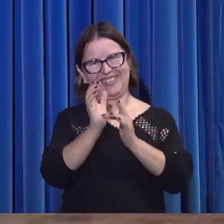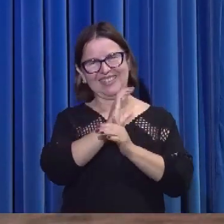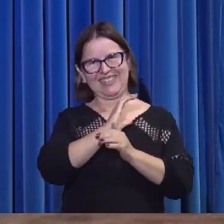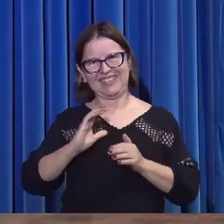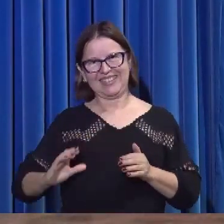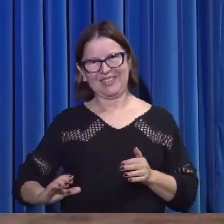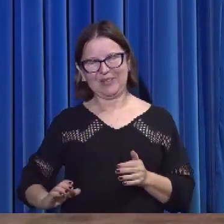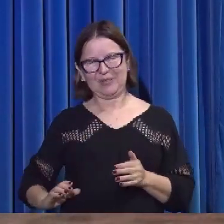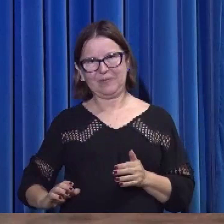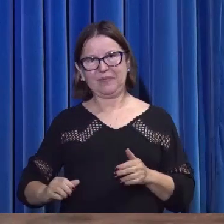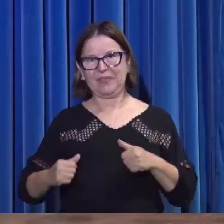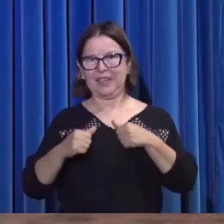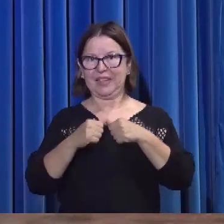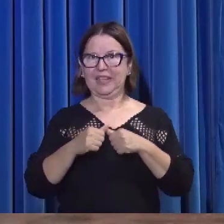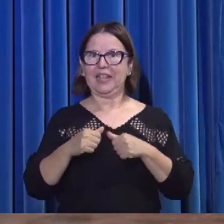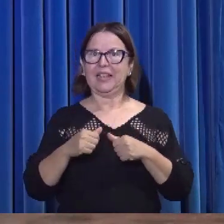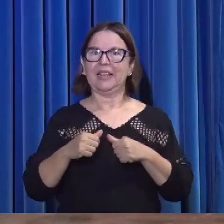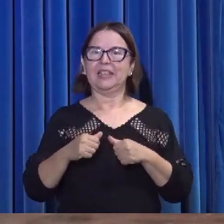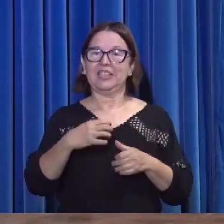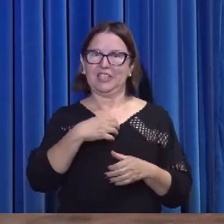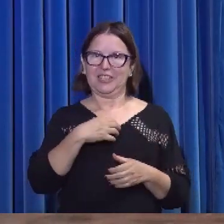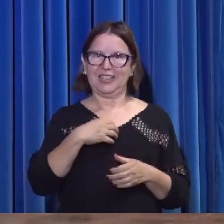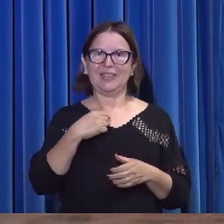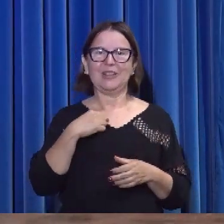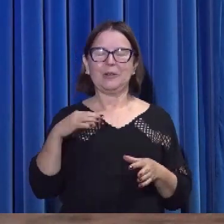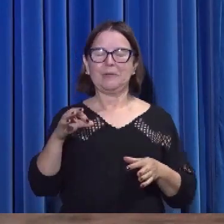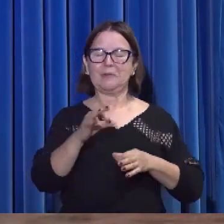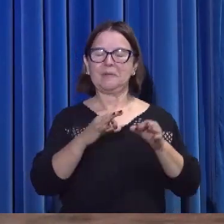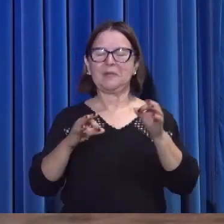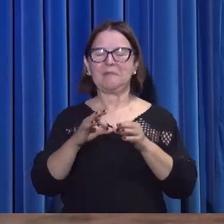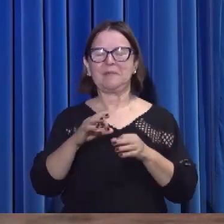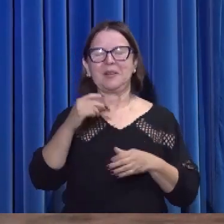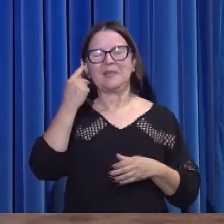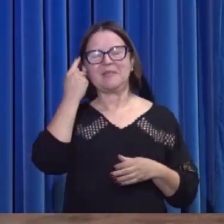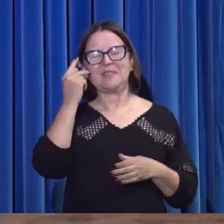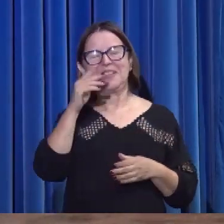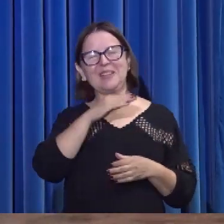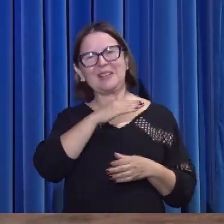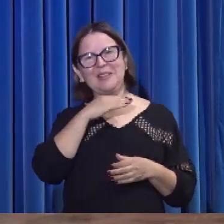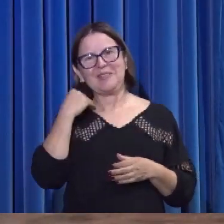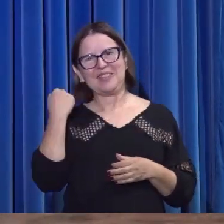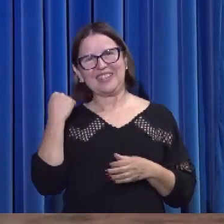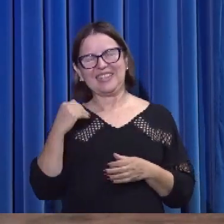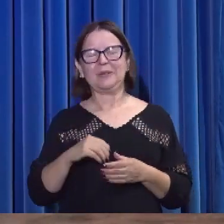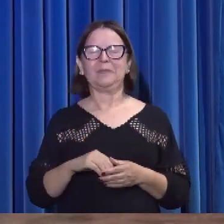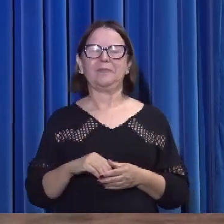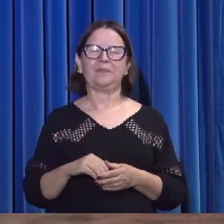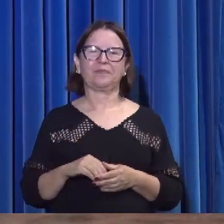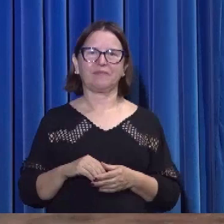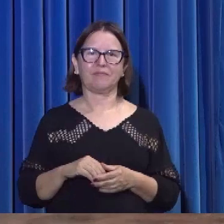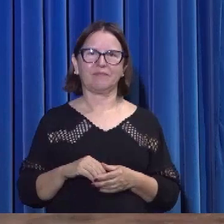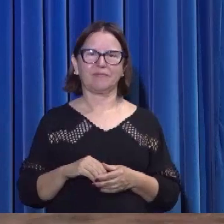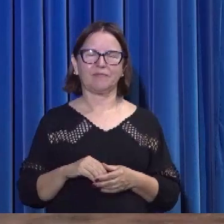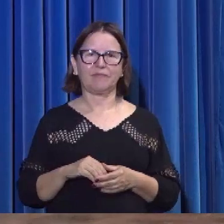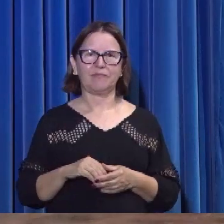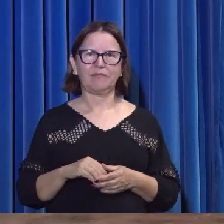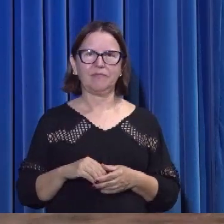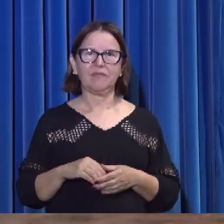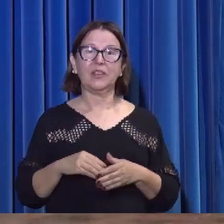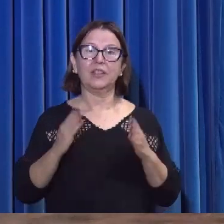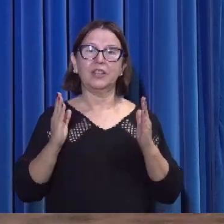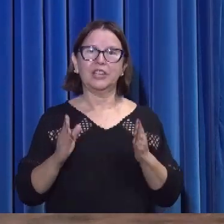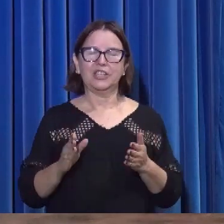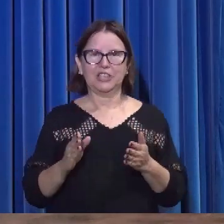E quando ela vier, nós já tratamos aqui nos estudos passados, prontos para partir 4, se eu não me